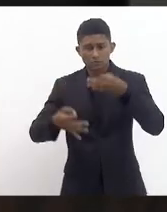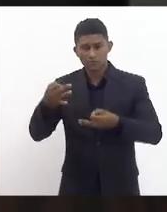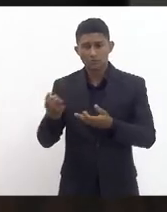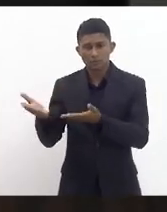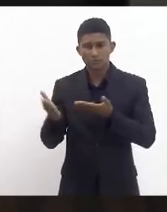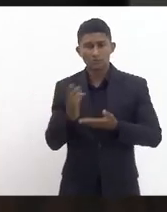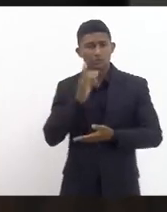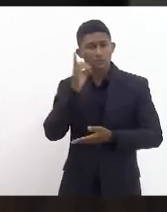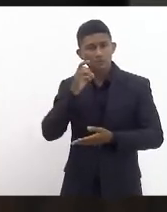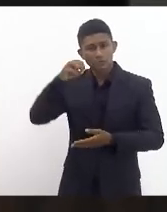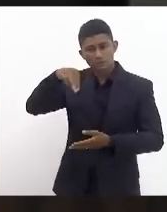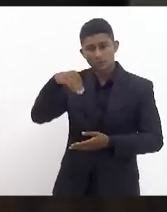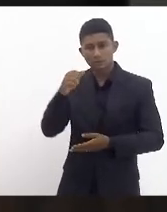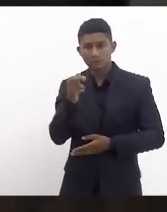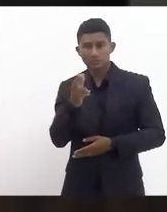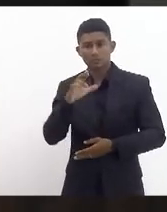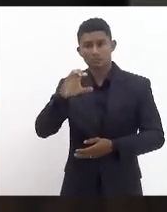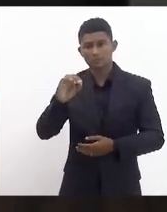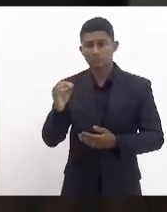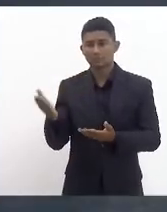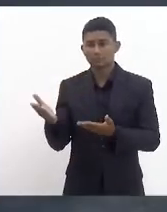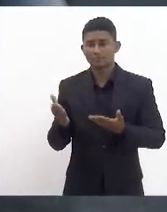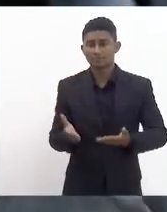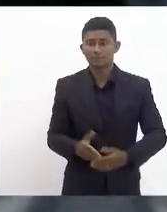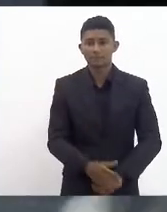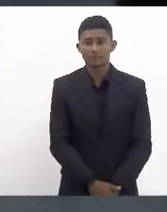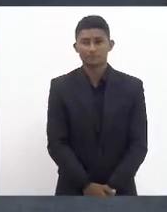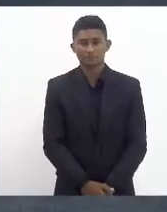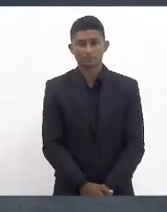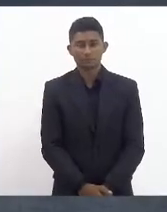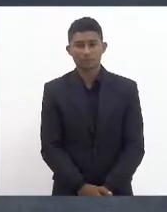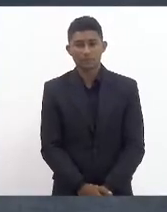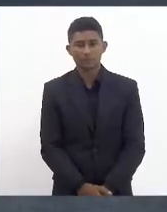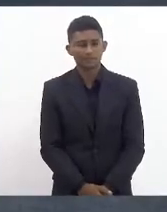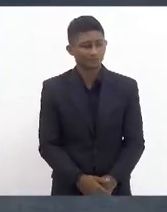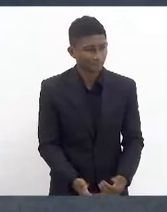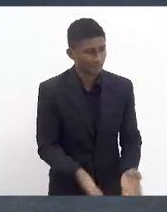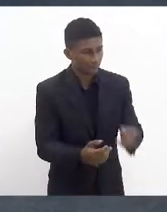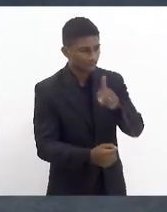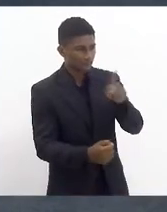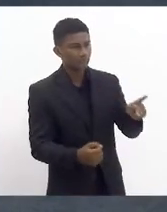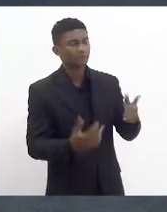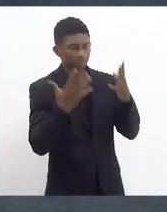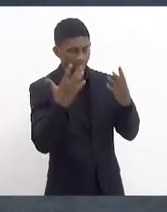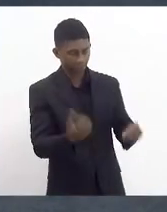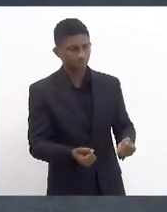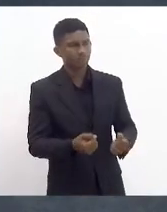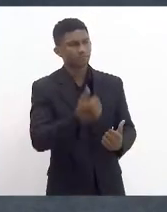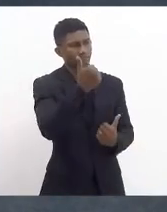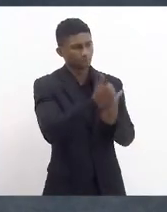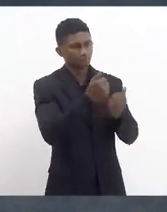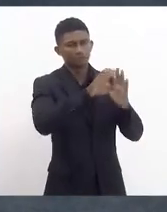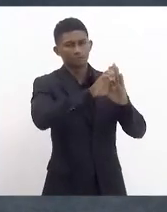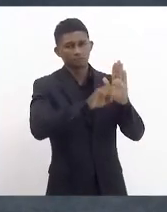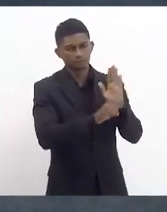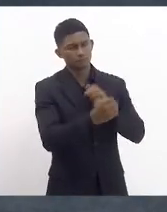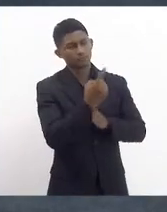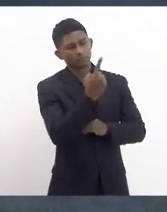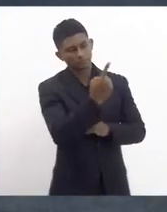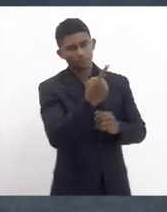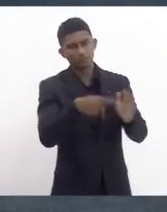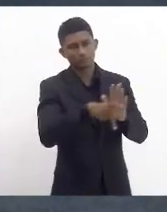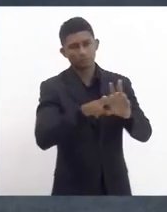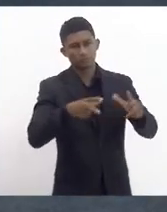deputado Márcio Pacheco. Senhor presidente, favorável com subemenda aglutinativa às emendas 1 da Comissão de